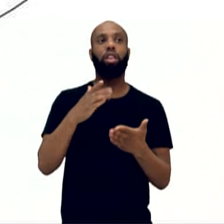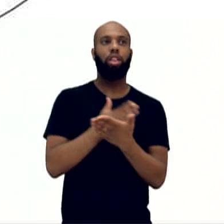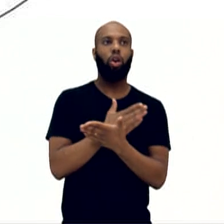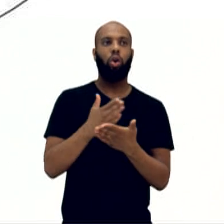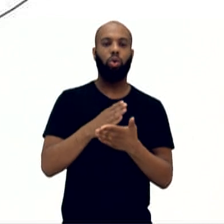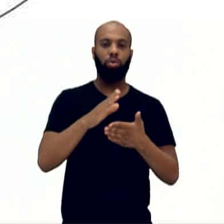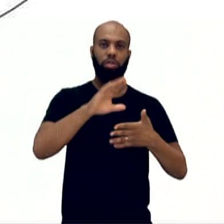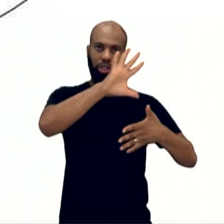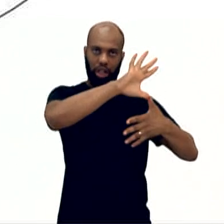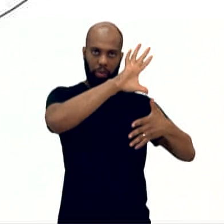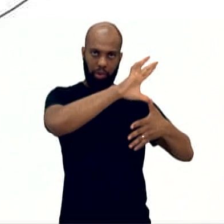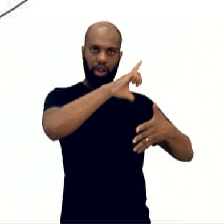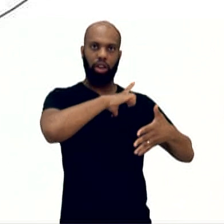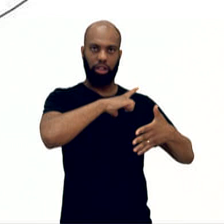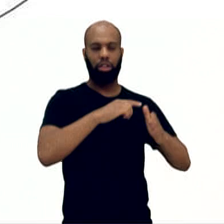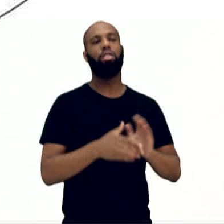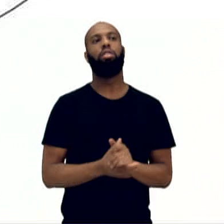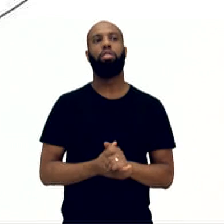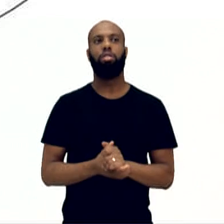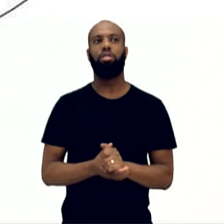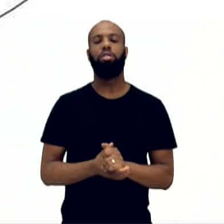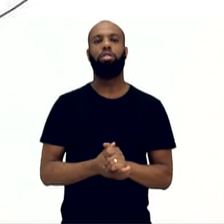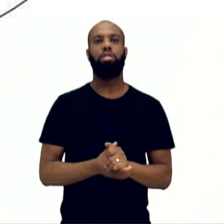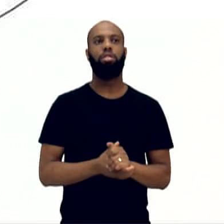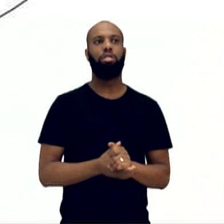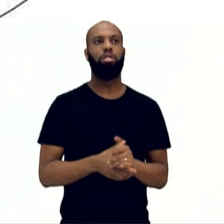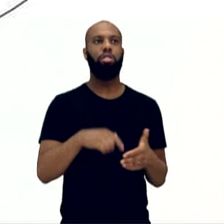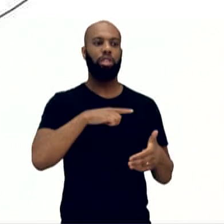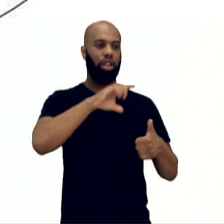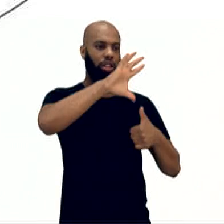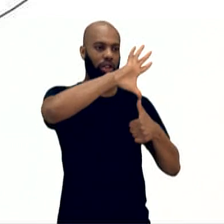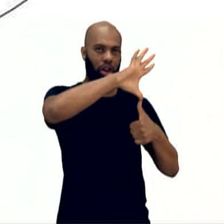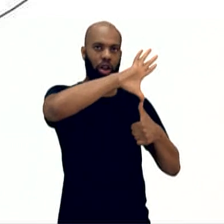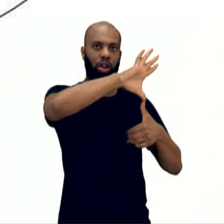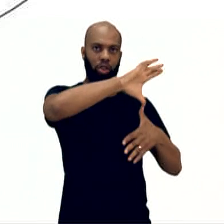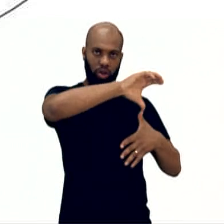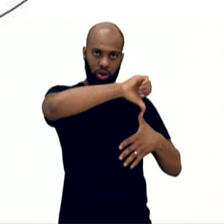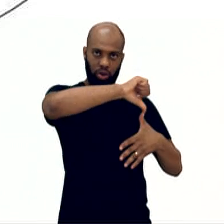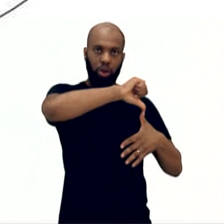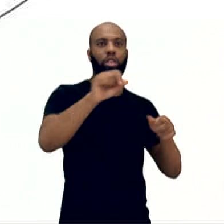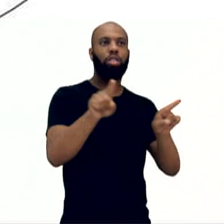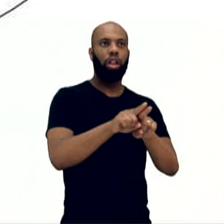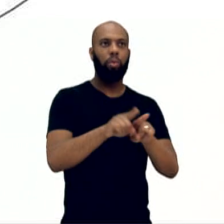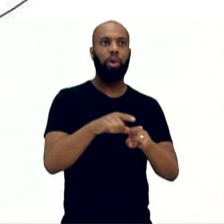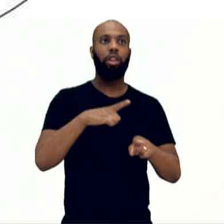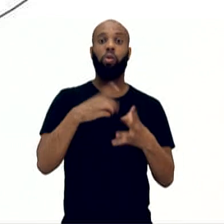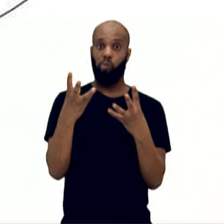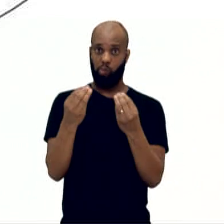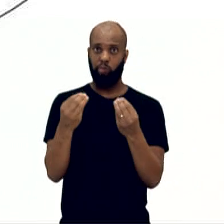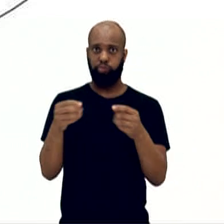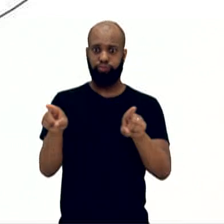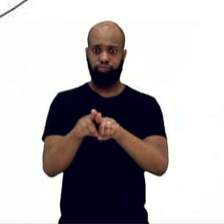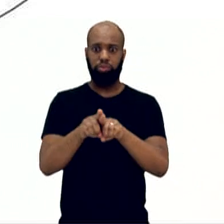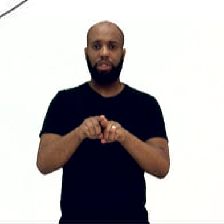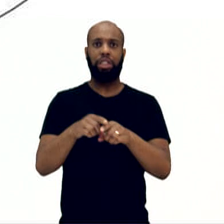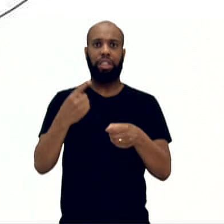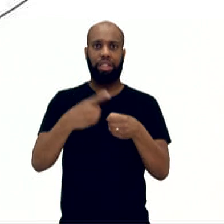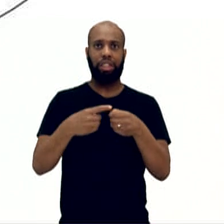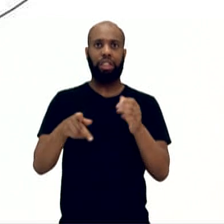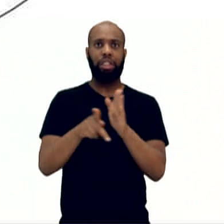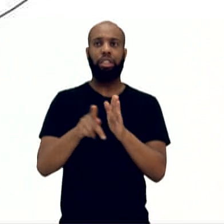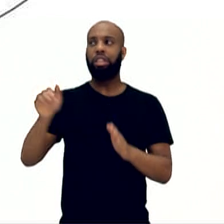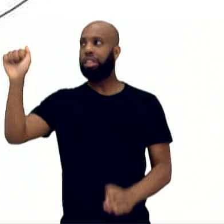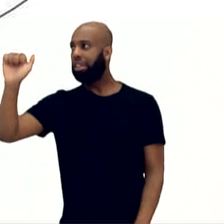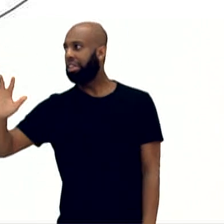na América, né, entre a porção norte e sul, uma grande concentração de megacidades aqui